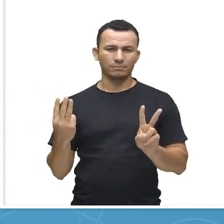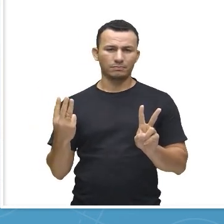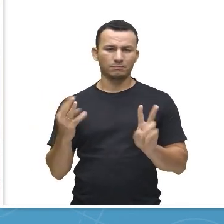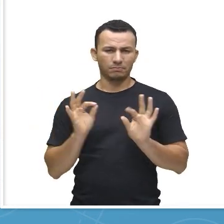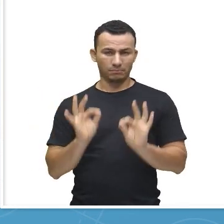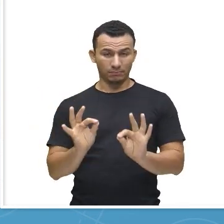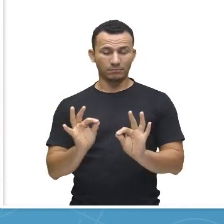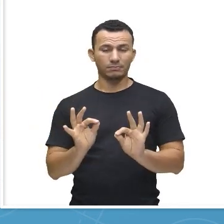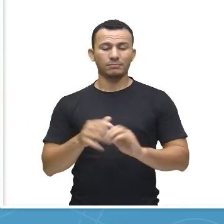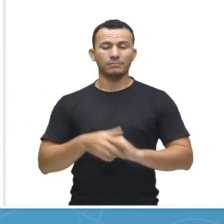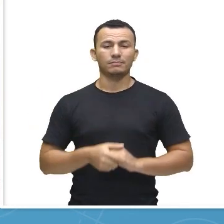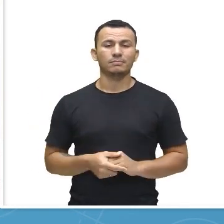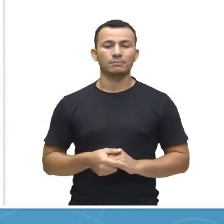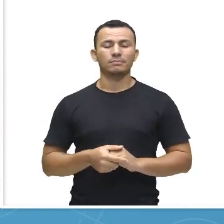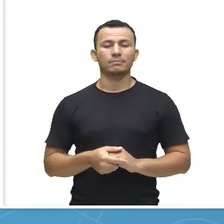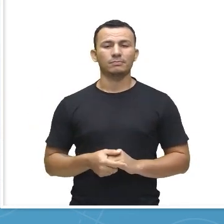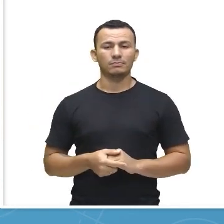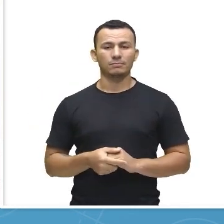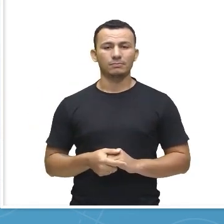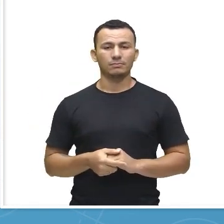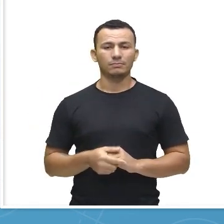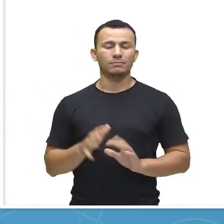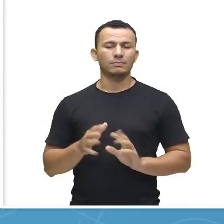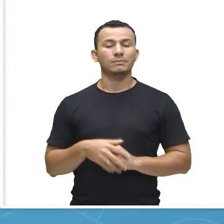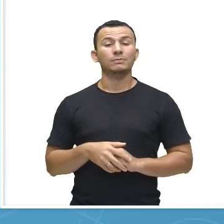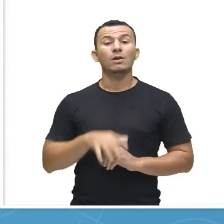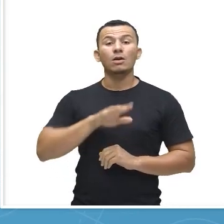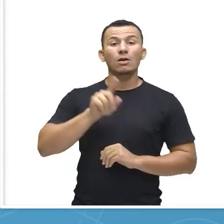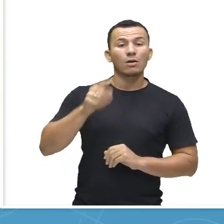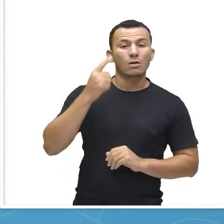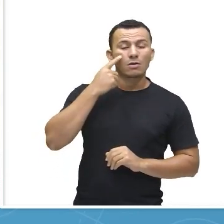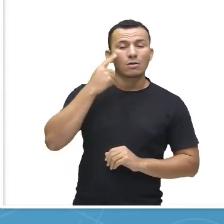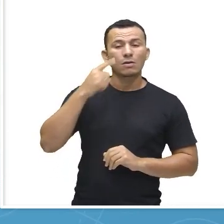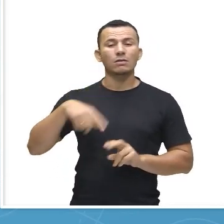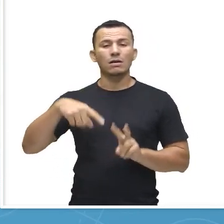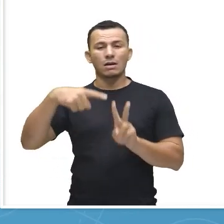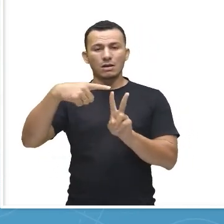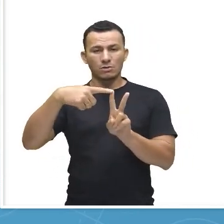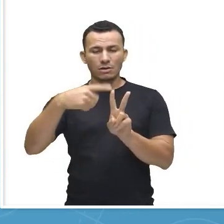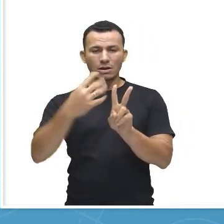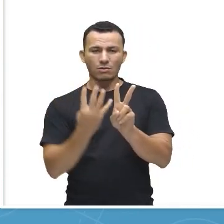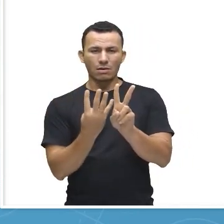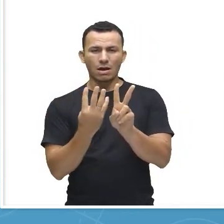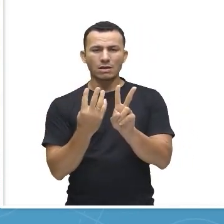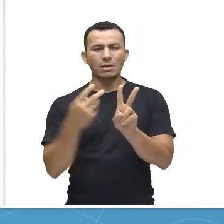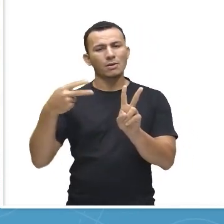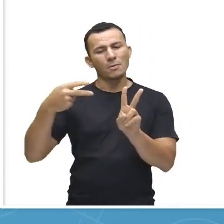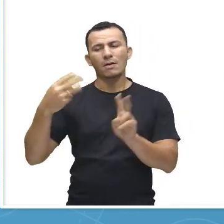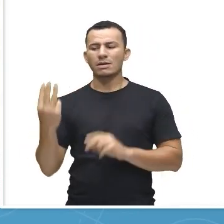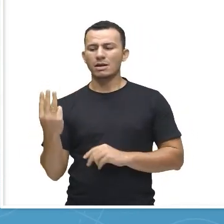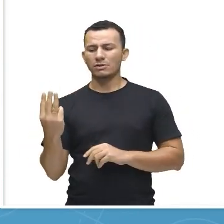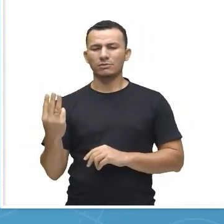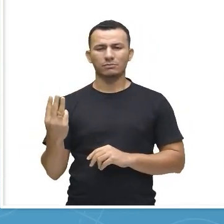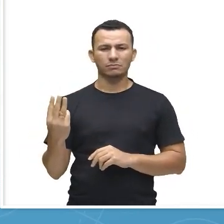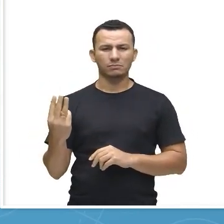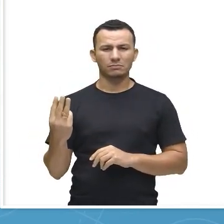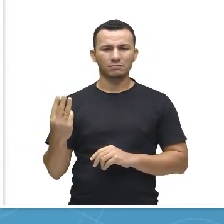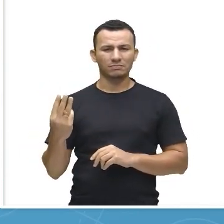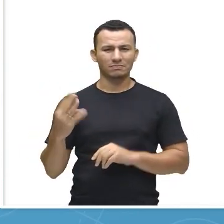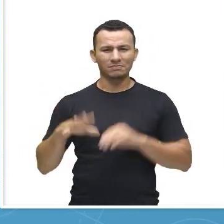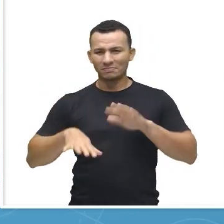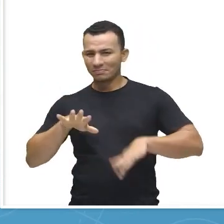para você. Olha só, vou chegar aqui e vou dizer, pessoal, a raiz quadrada de 4 é igual a 3. Será que isso é